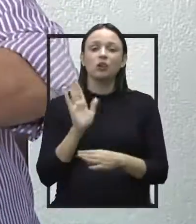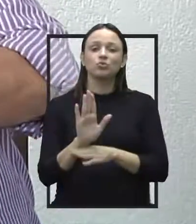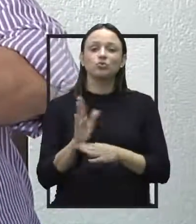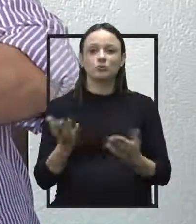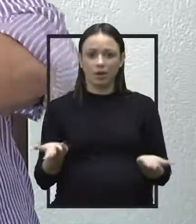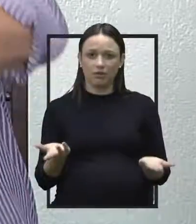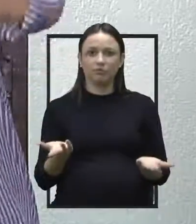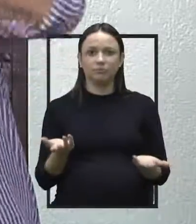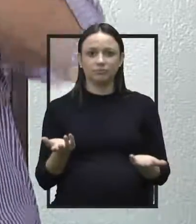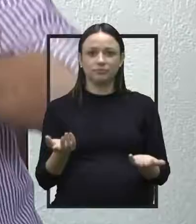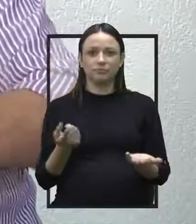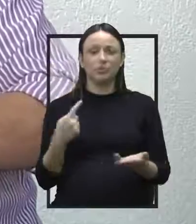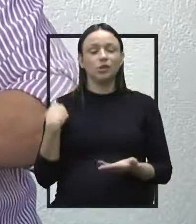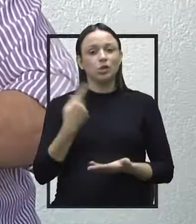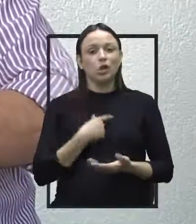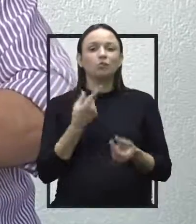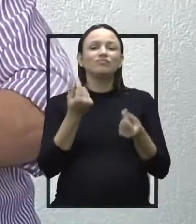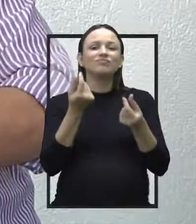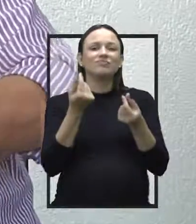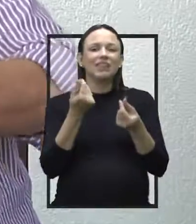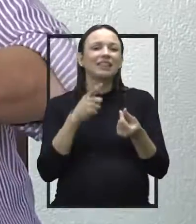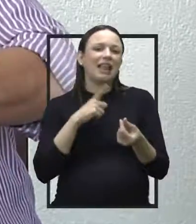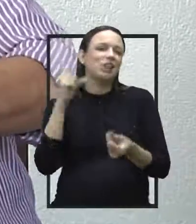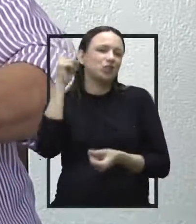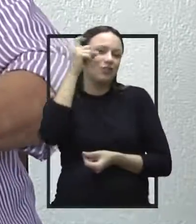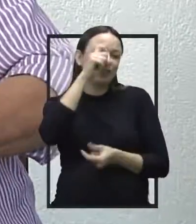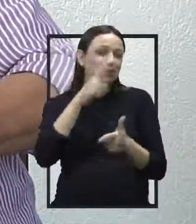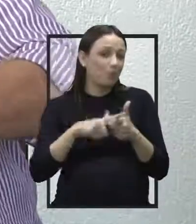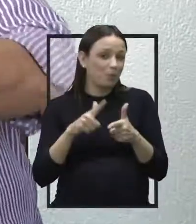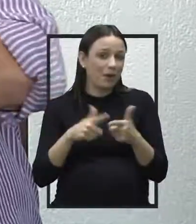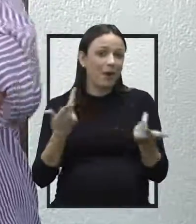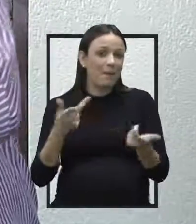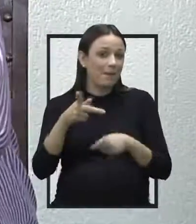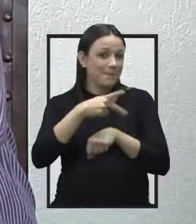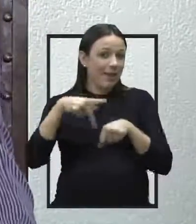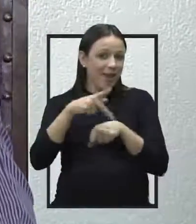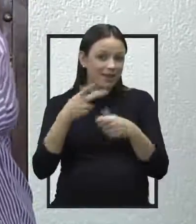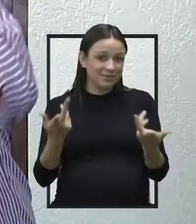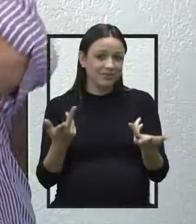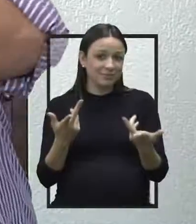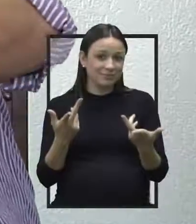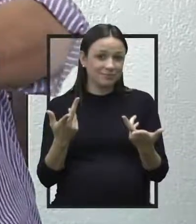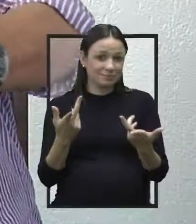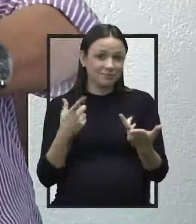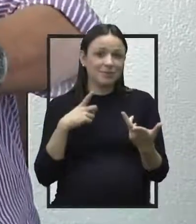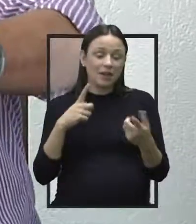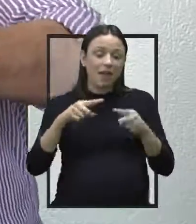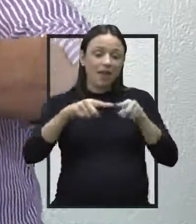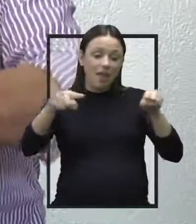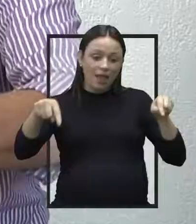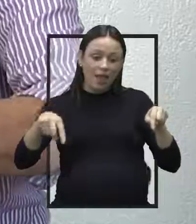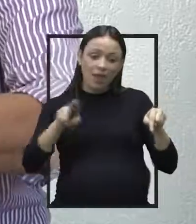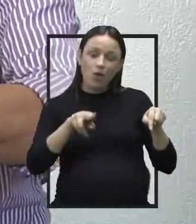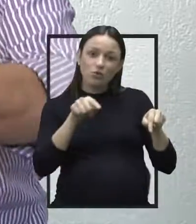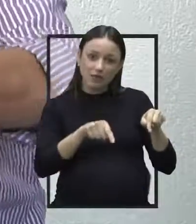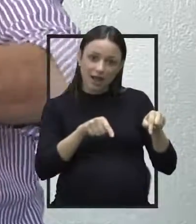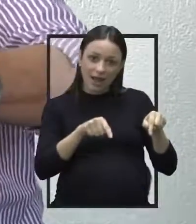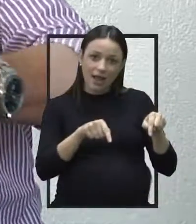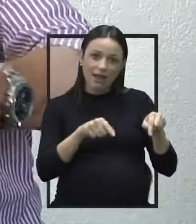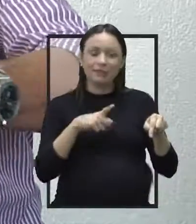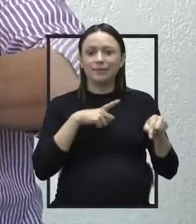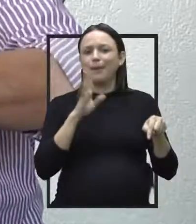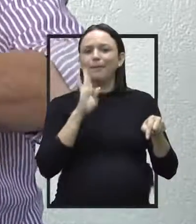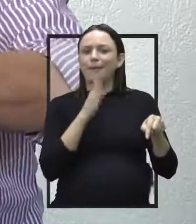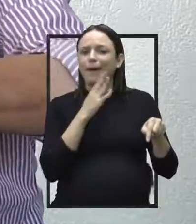situação financeira do nosso país como um todo, uma situação difícil, um espaço a mais para que as pessoas que têm um estabelecimento,